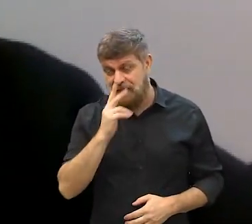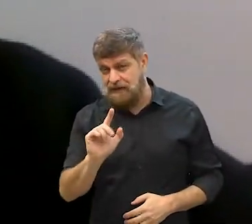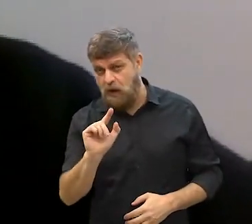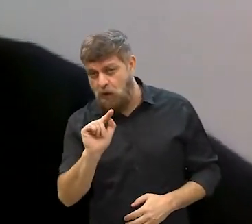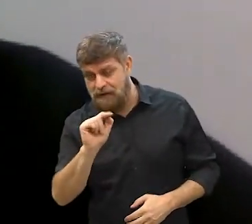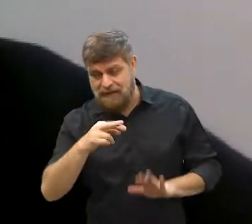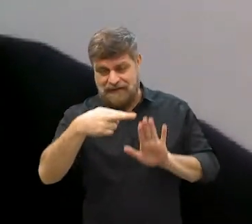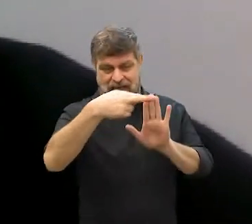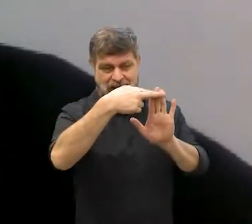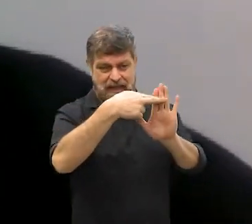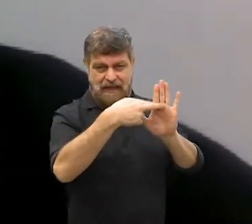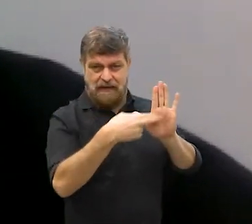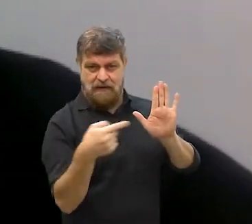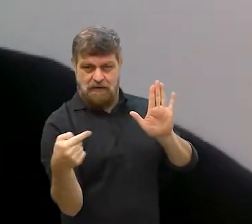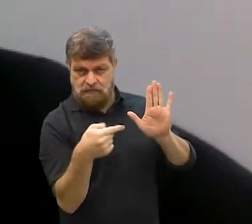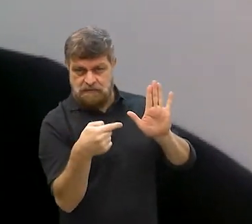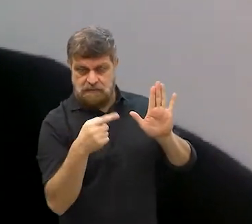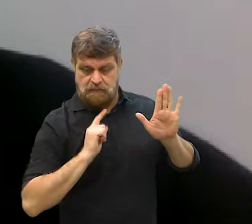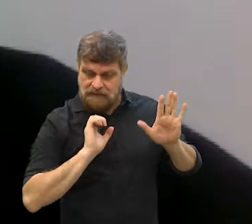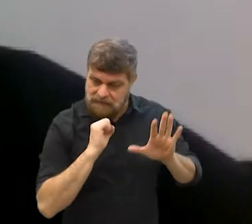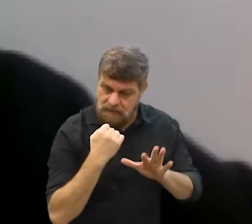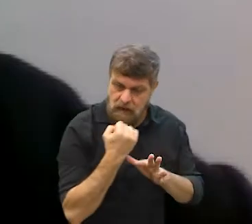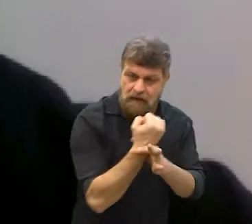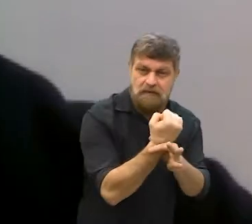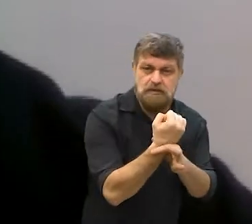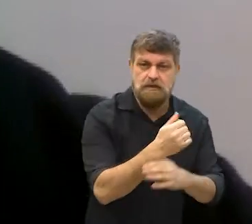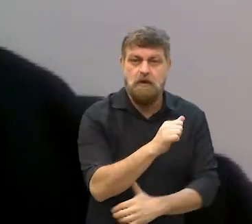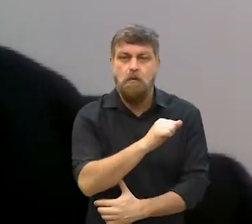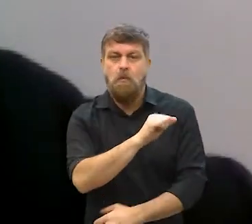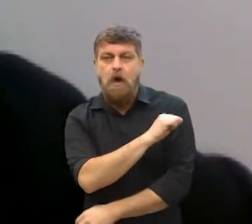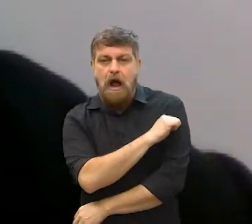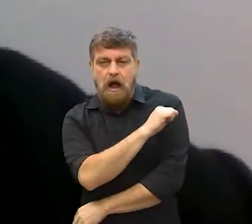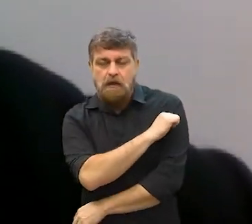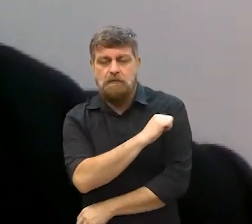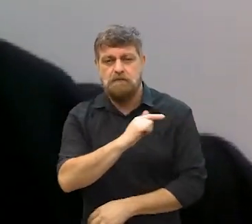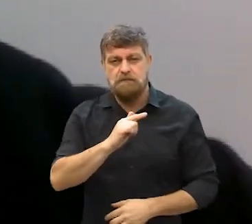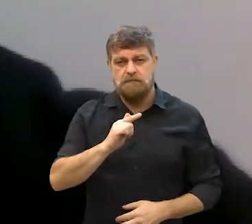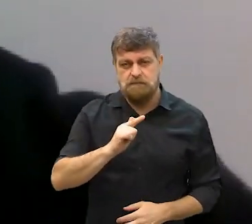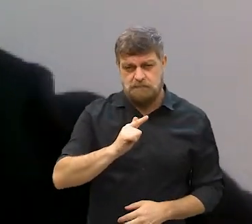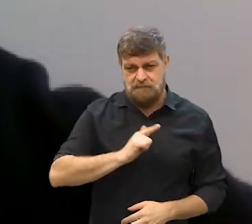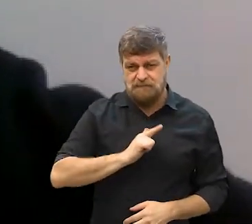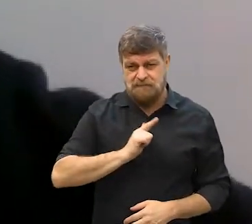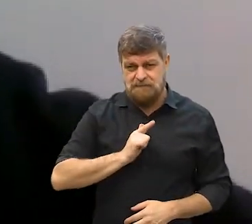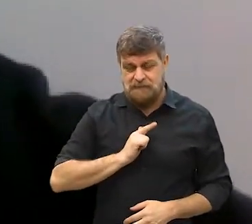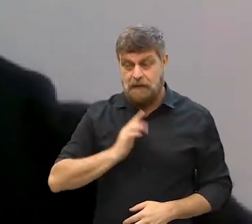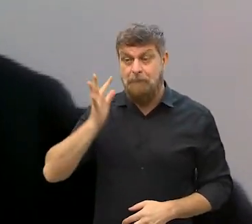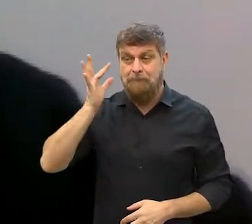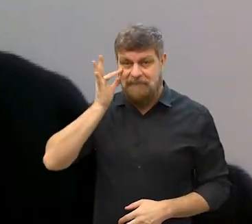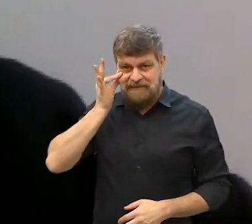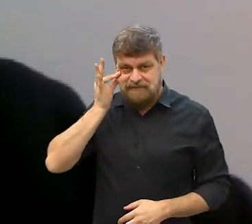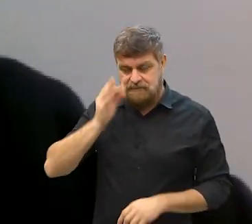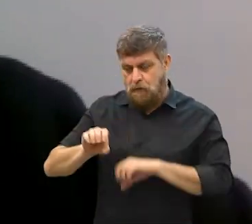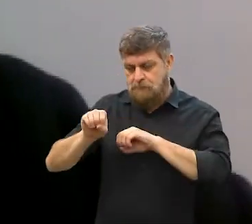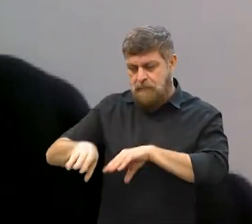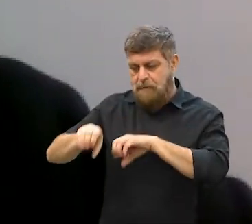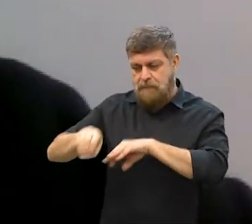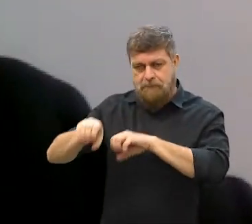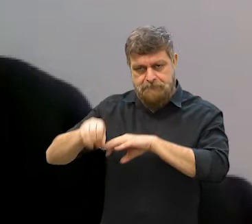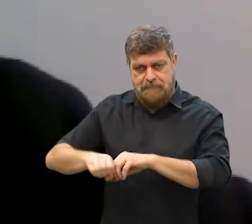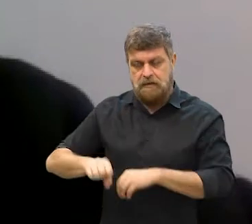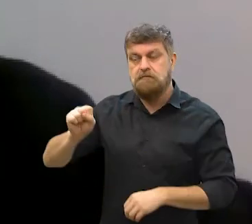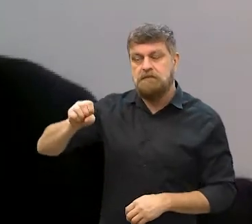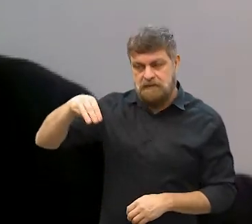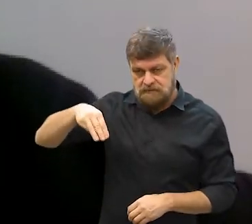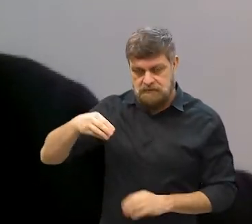própria regulação vai garantir que os alunos tenham encontros presenciais, sim,